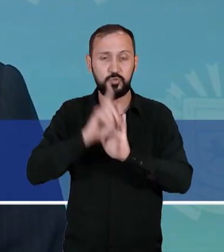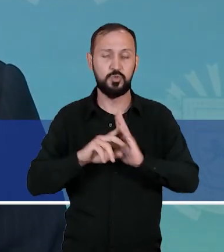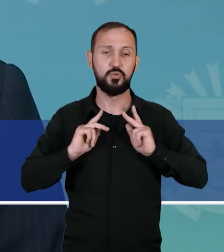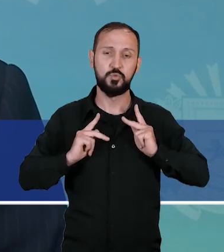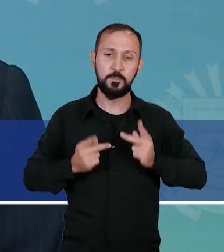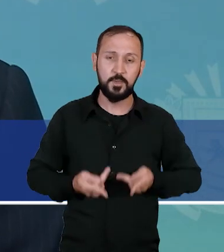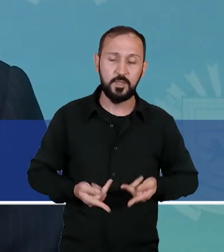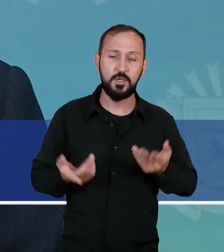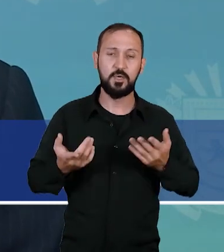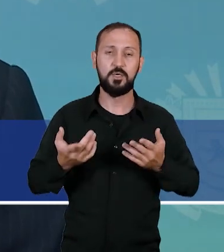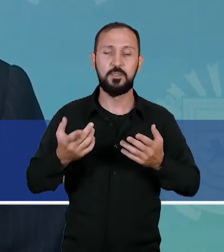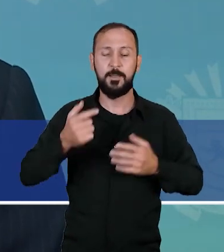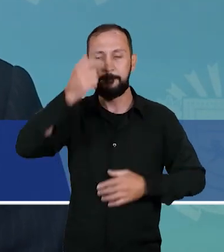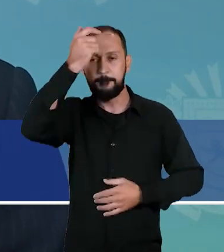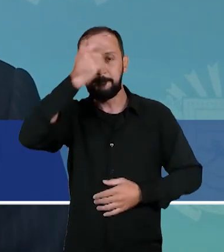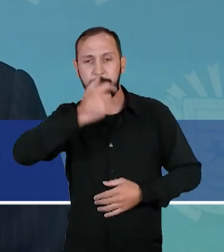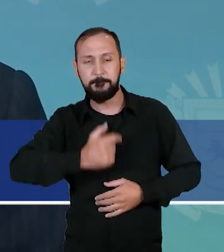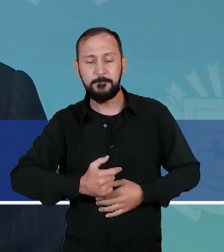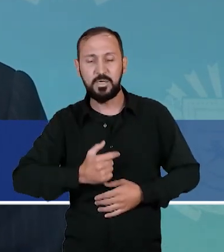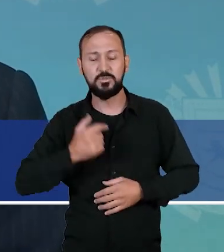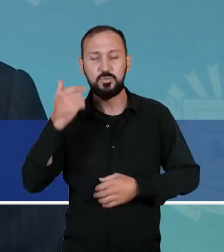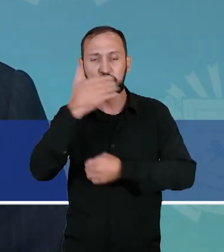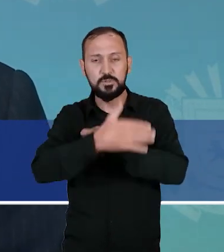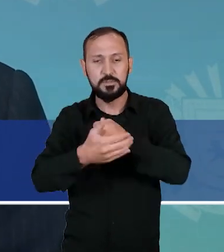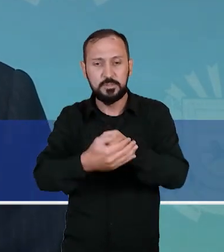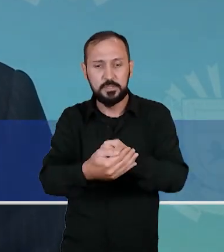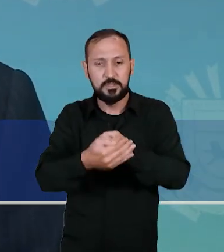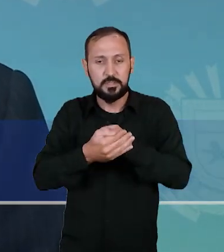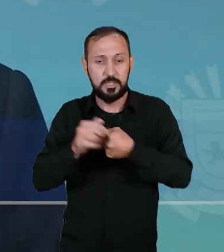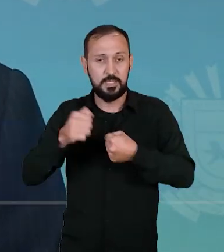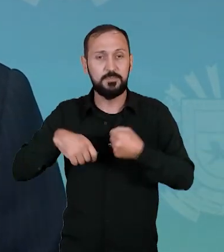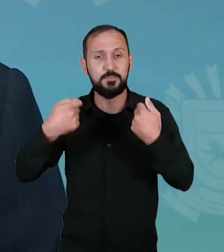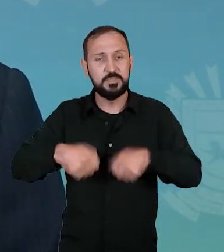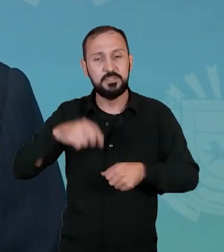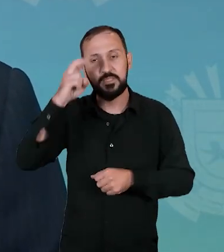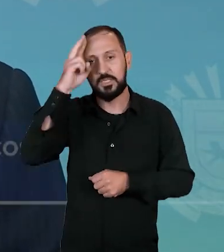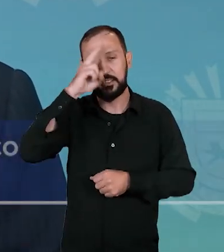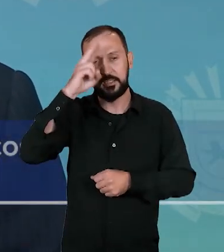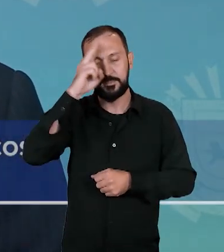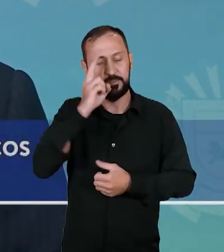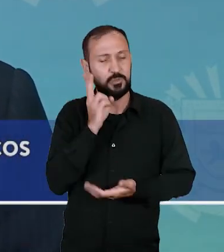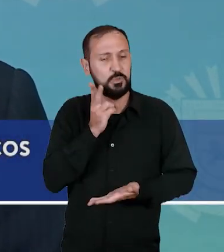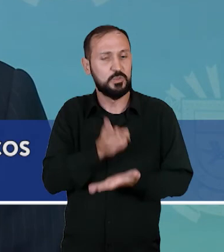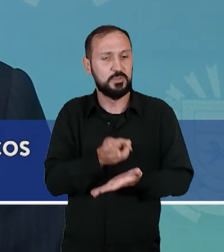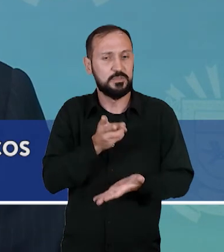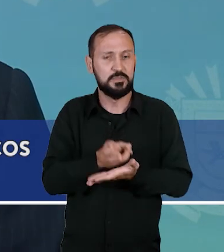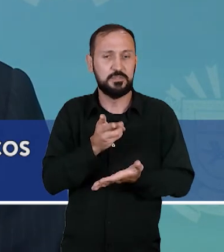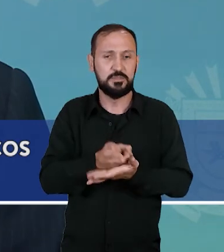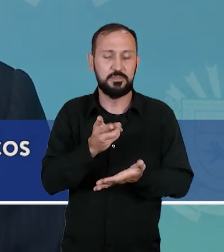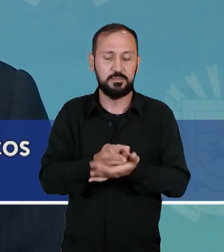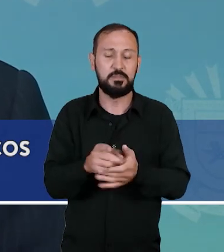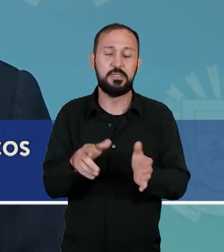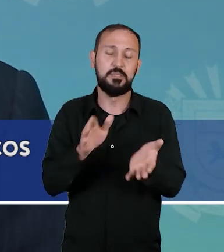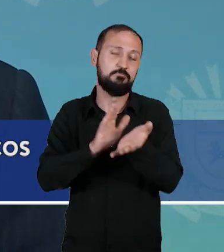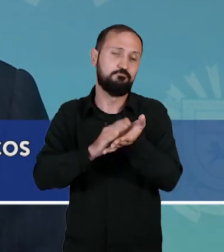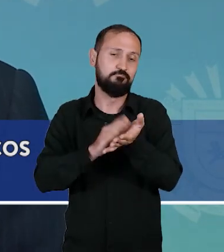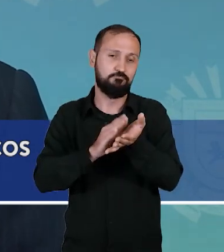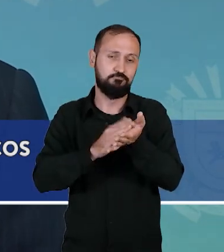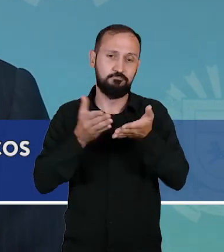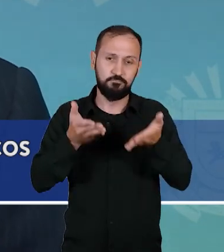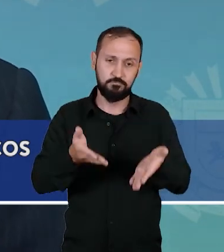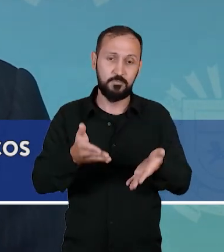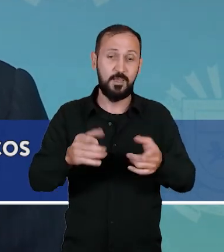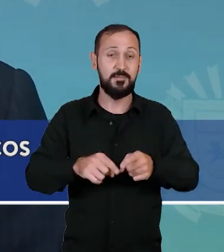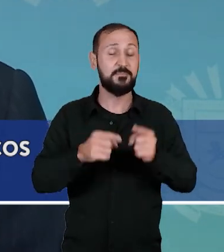dos direitos humanos, da dignidade das pessoas, elas devem ser lembradas sempre, destacadas e